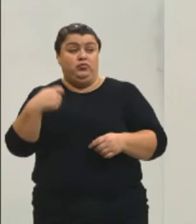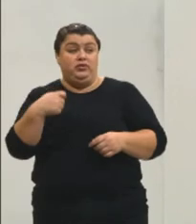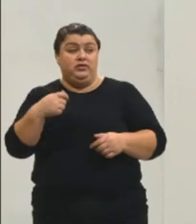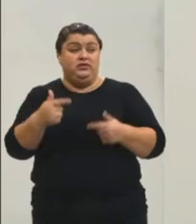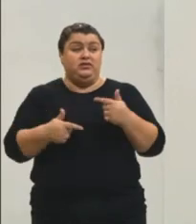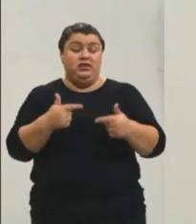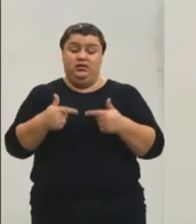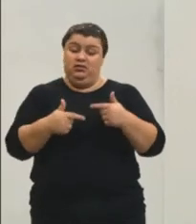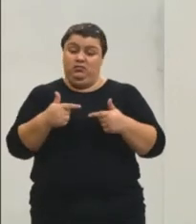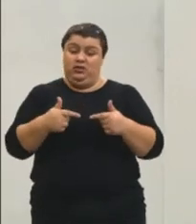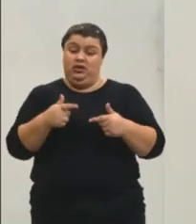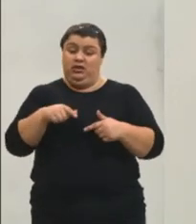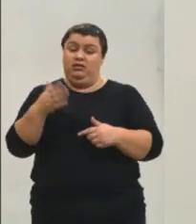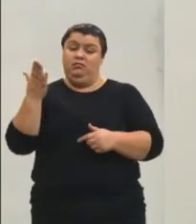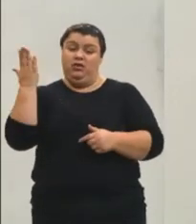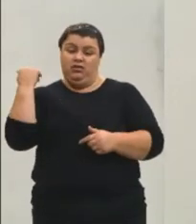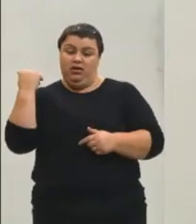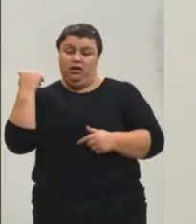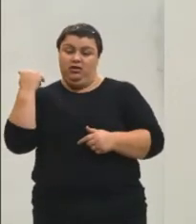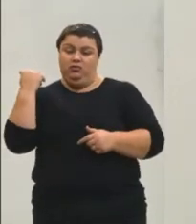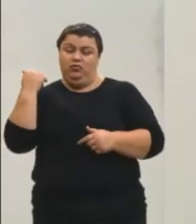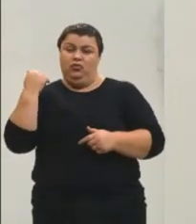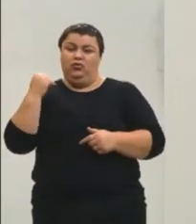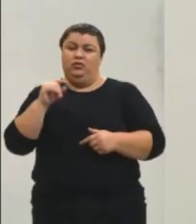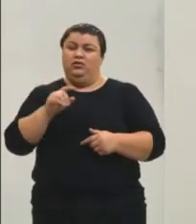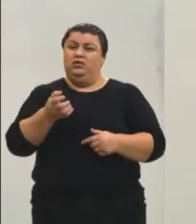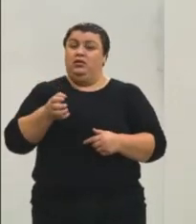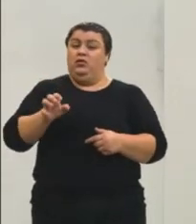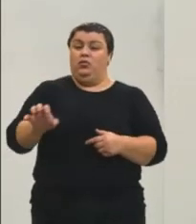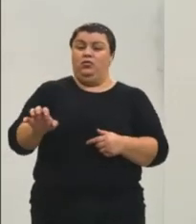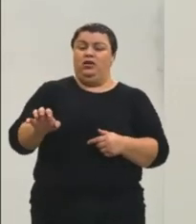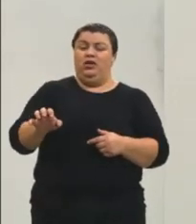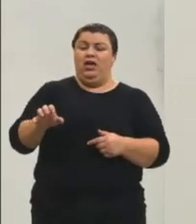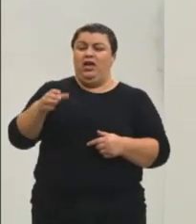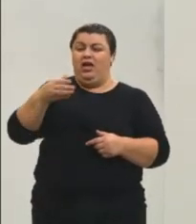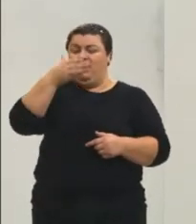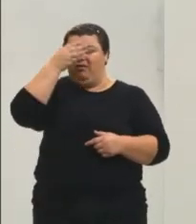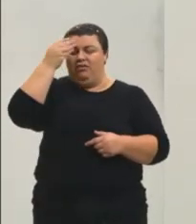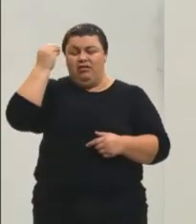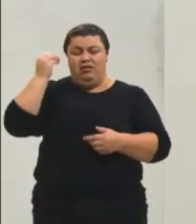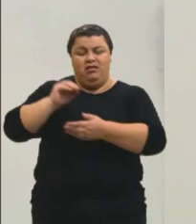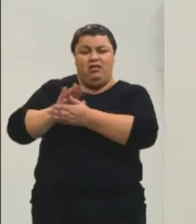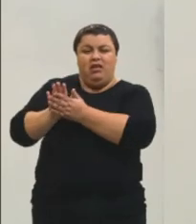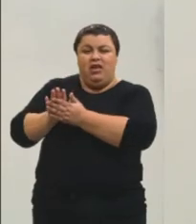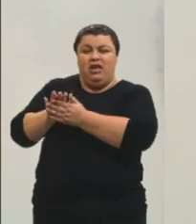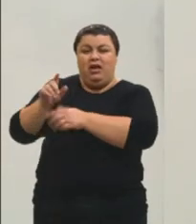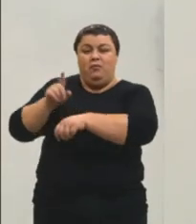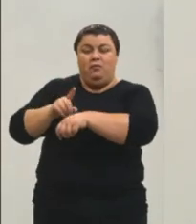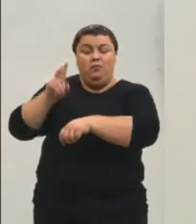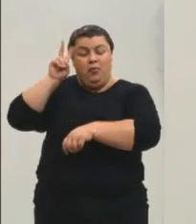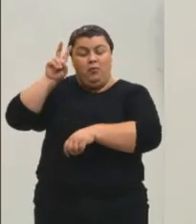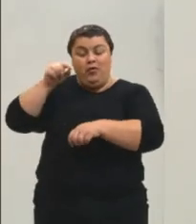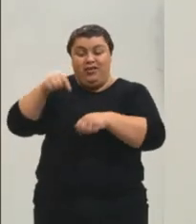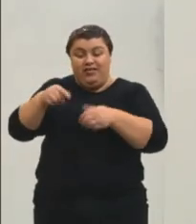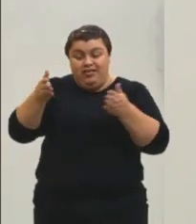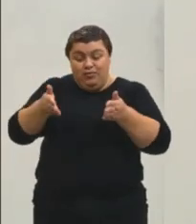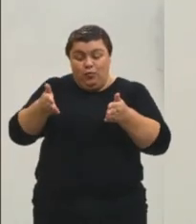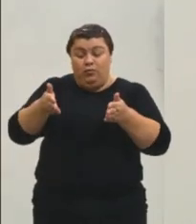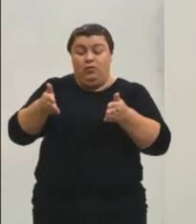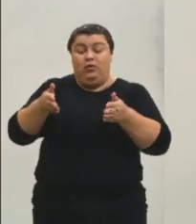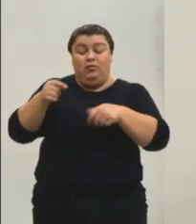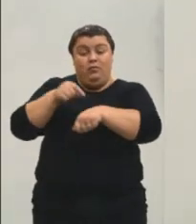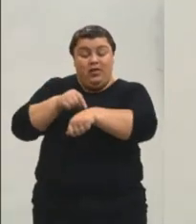trabalhar esse passado a gente não quer de forma alguma destruir a memória nesse momento mas a gente quer